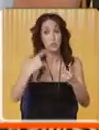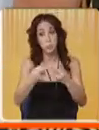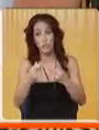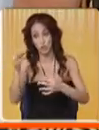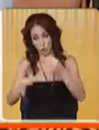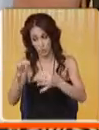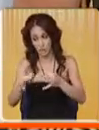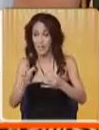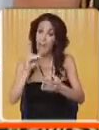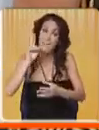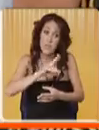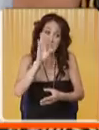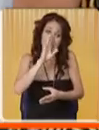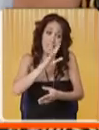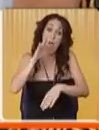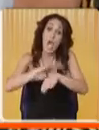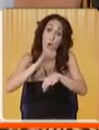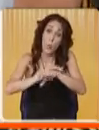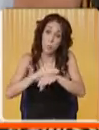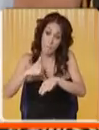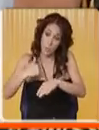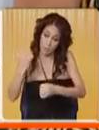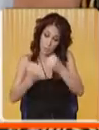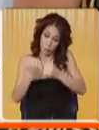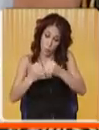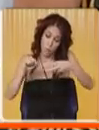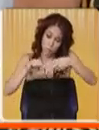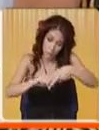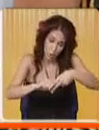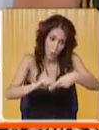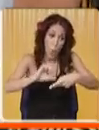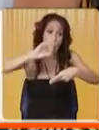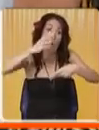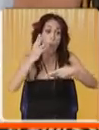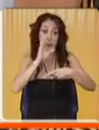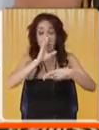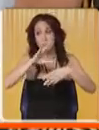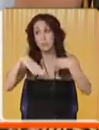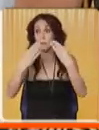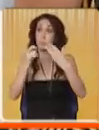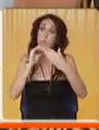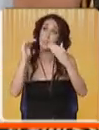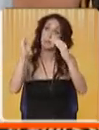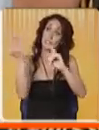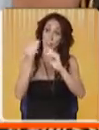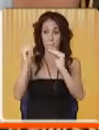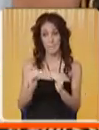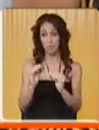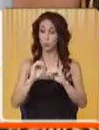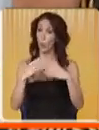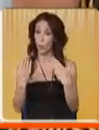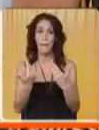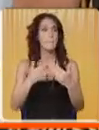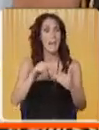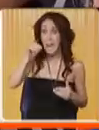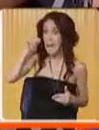julgamento, obviamente, se verá se a culpa é do condutor, se há circunstâncias atenuantes. Mas deve haver